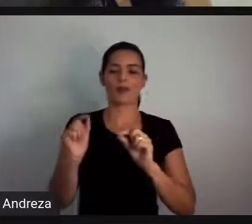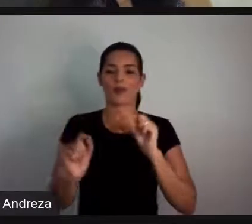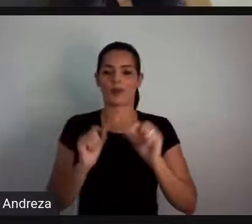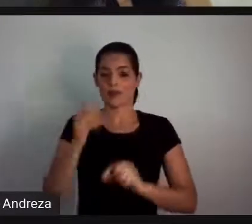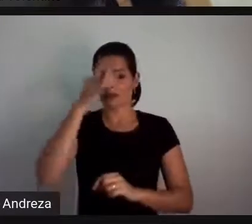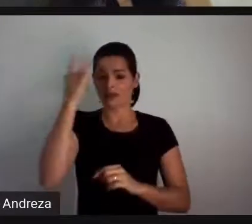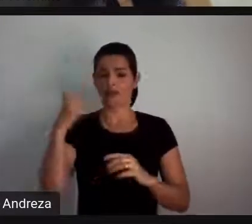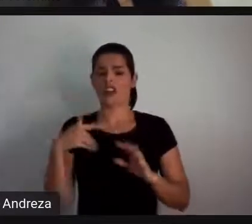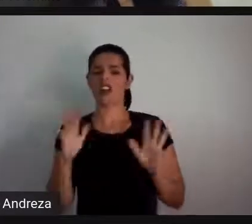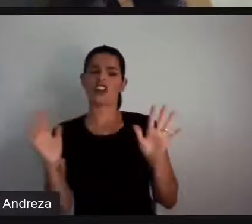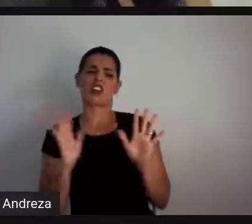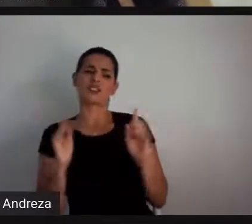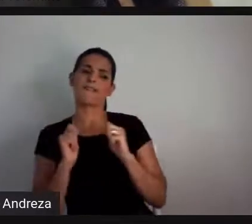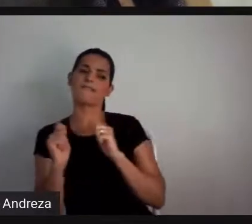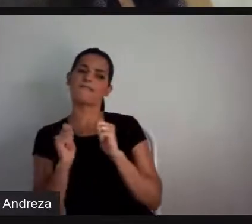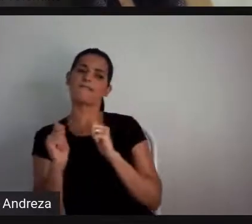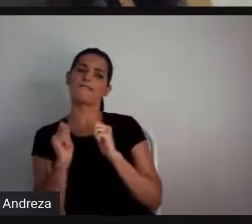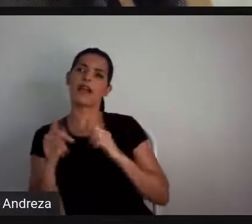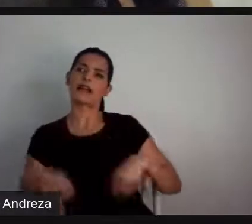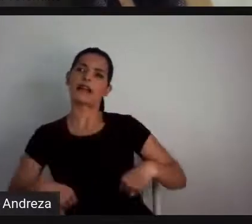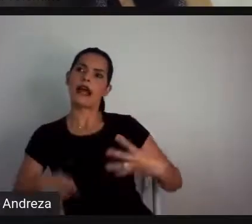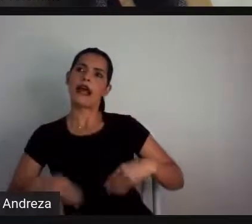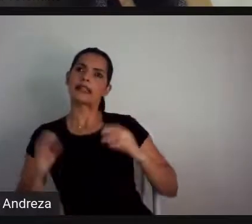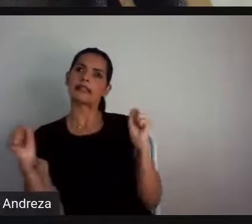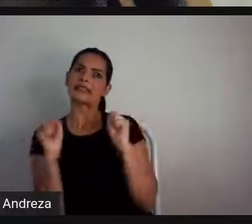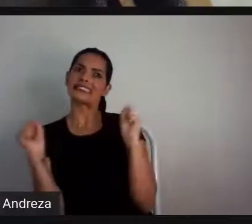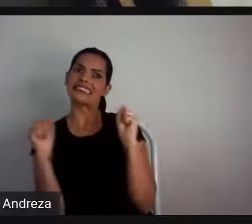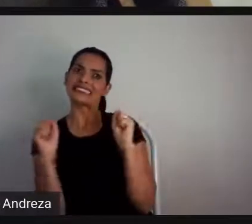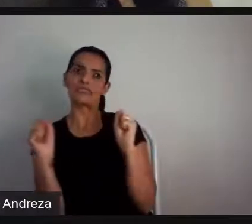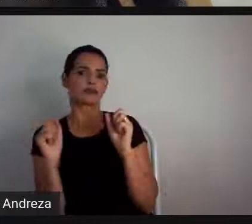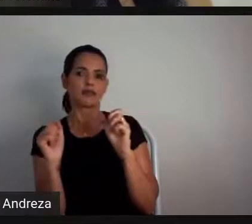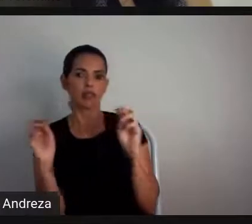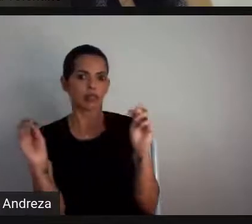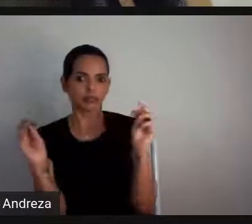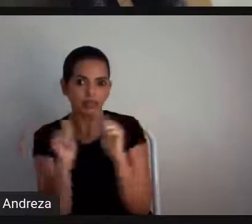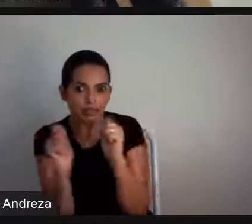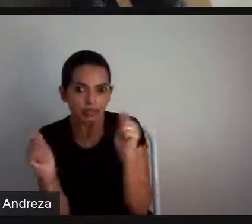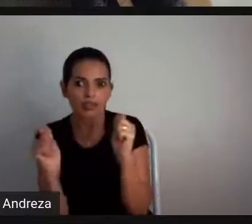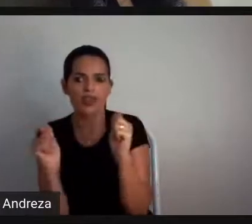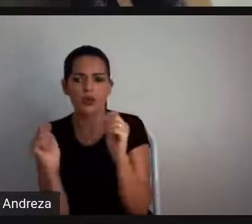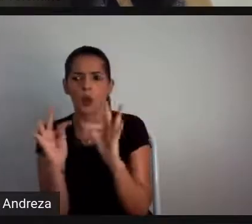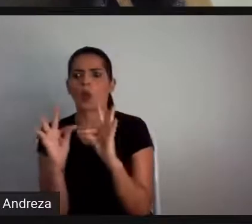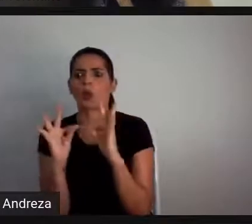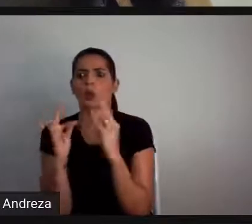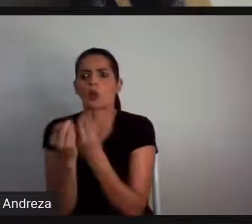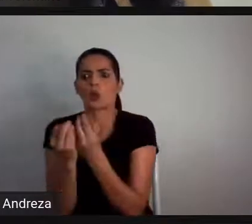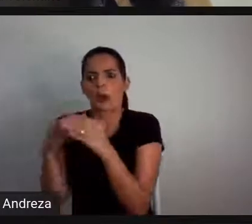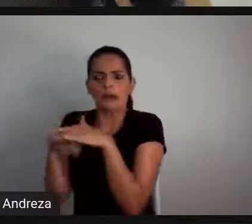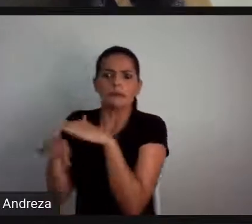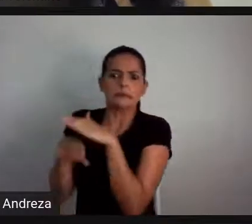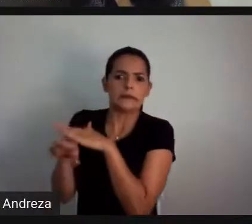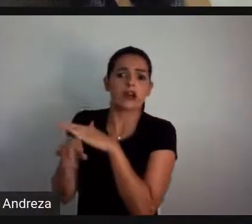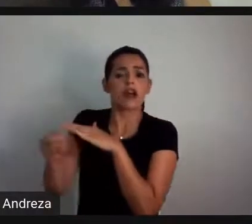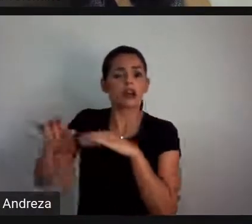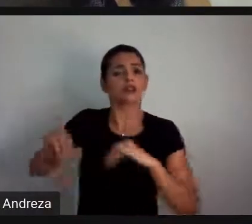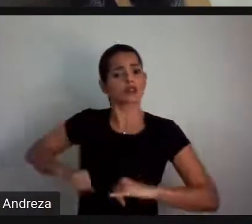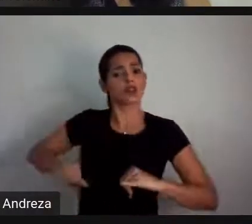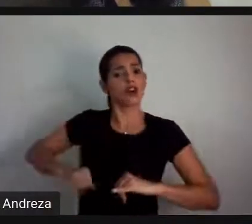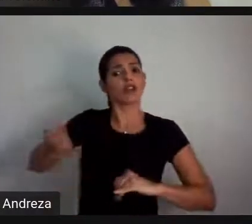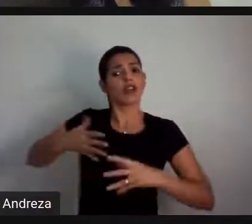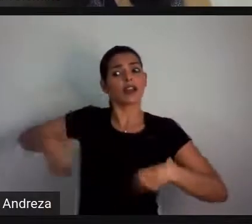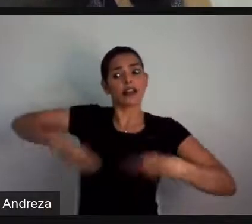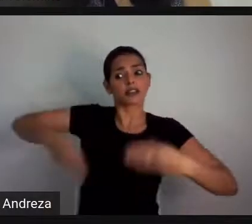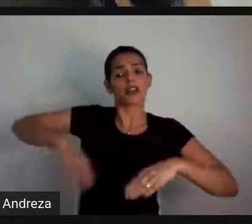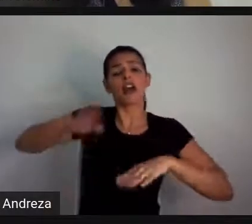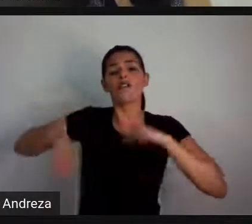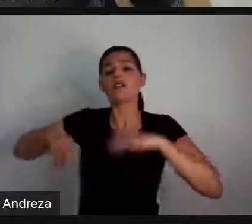priva muito, que não gasta nada, que tem dificuldade, ela sofre também, às vezes, para gastar o dinheiro. E, às vezes, ela quer só reter o